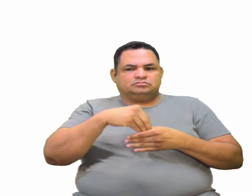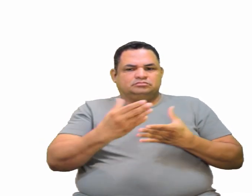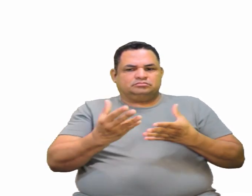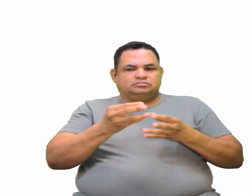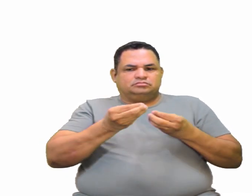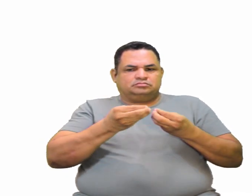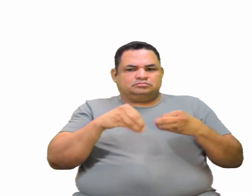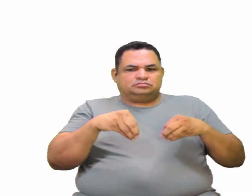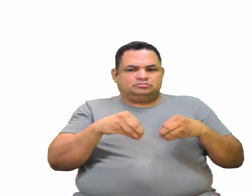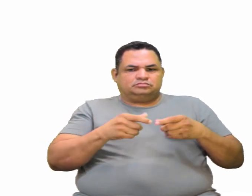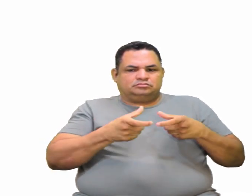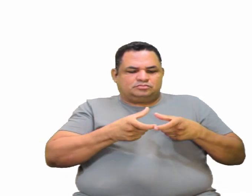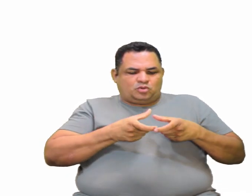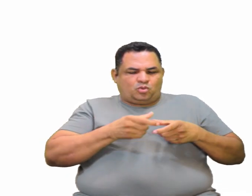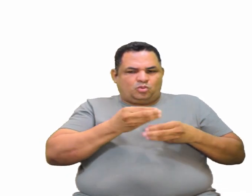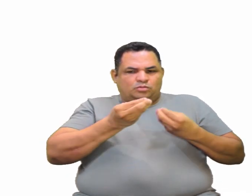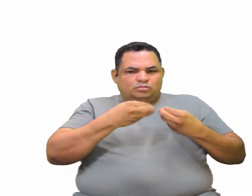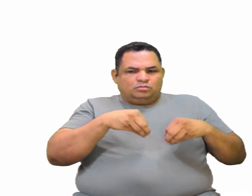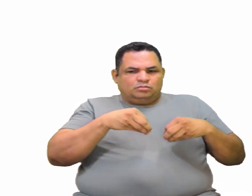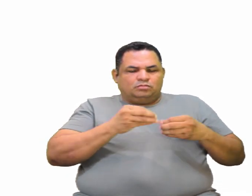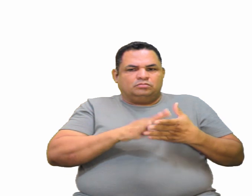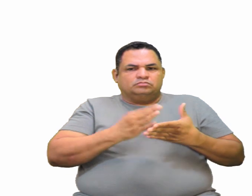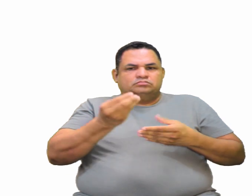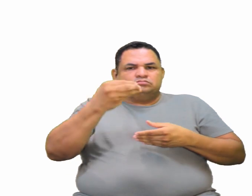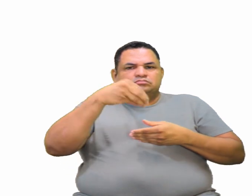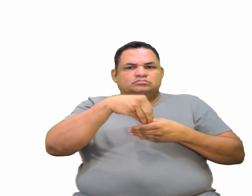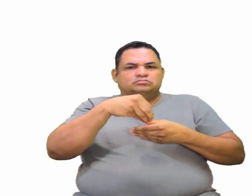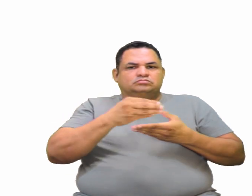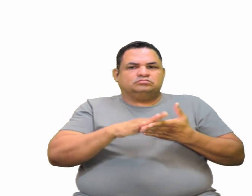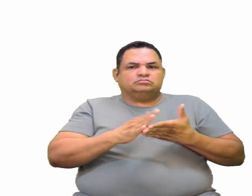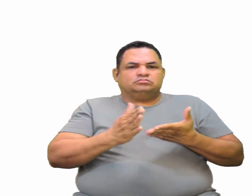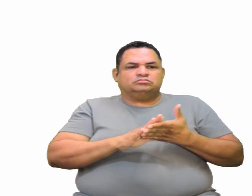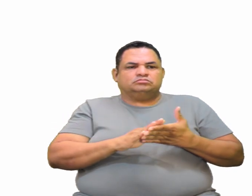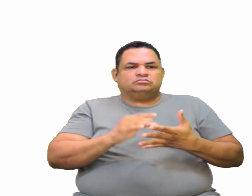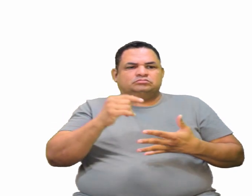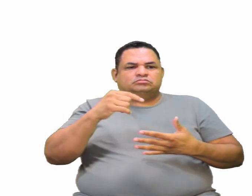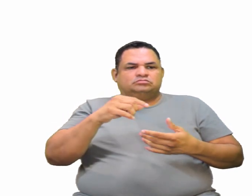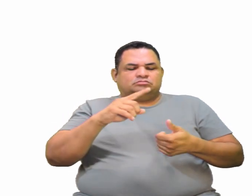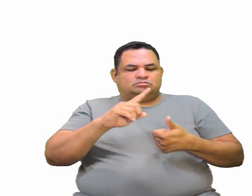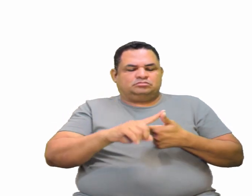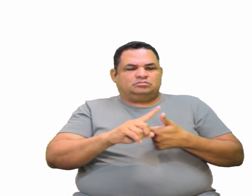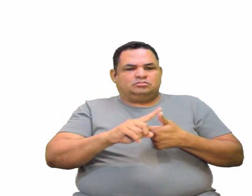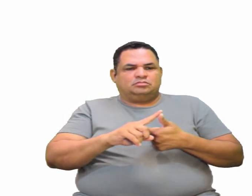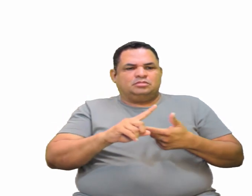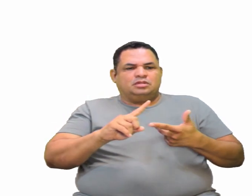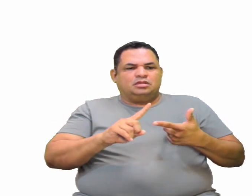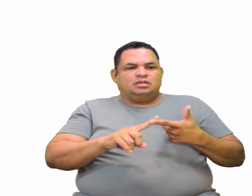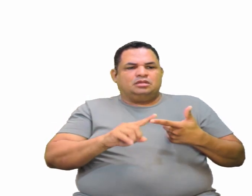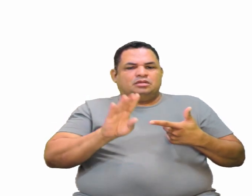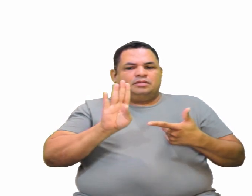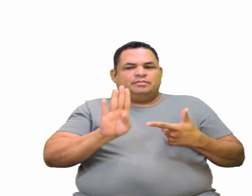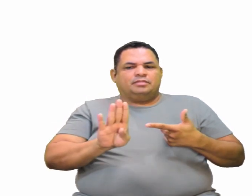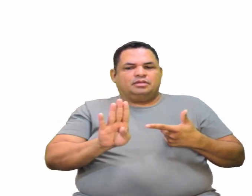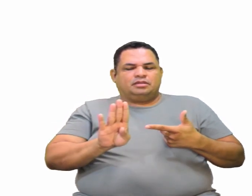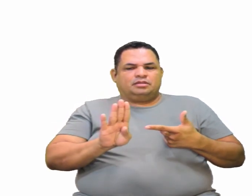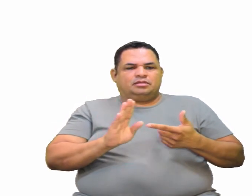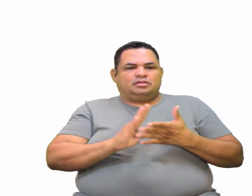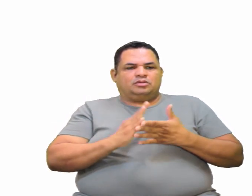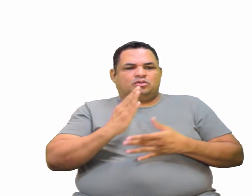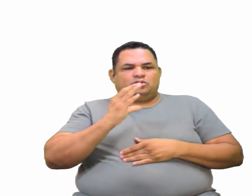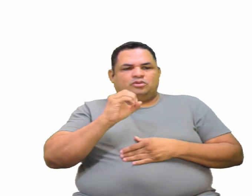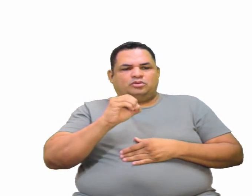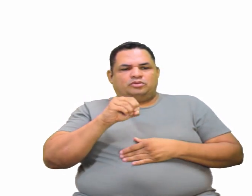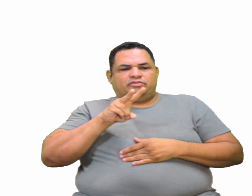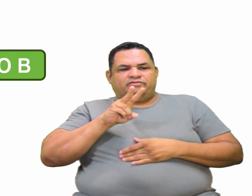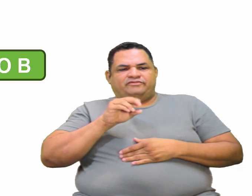desenvolvimento dentro do ovo, ele já está conceituando o quê? A alternativa B, ovíparos. Esse conceito você